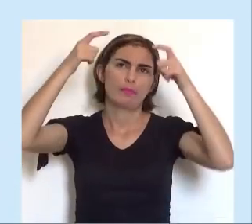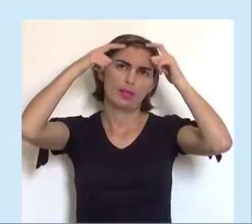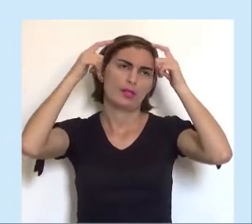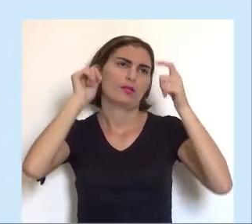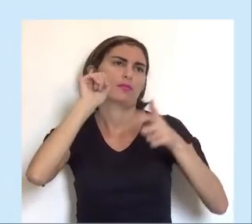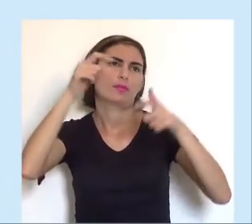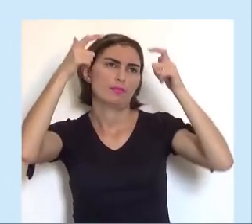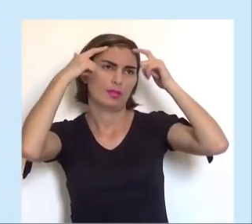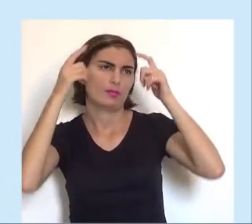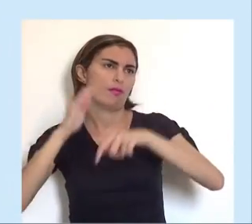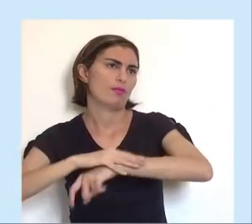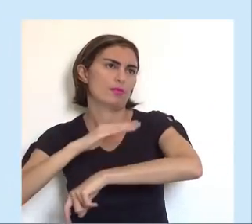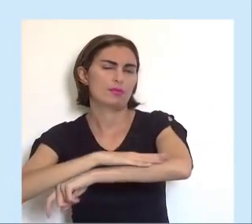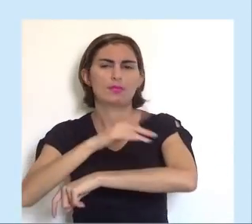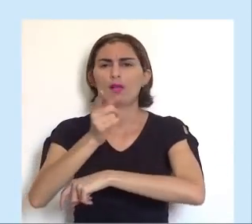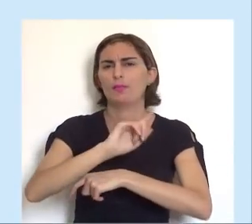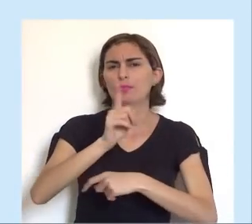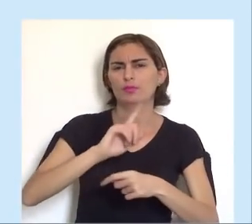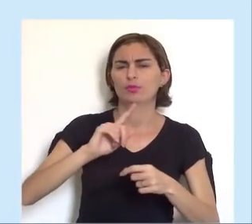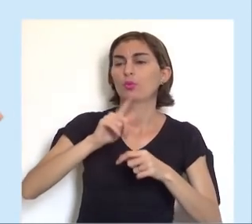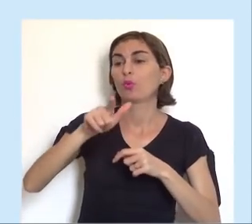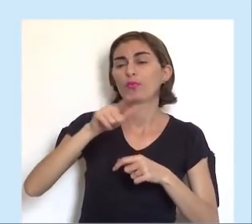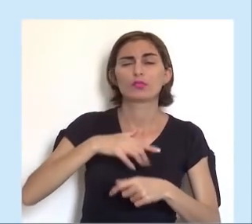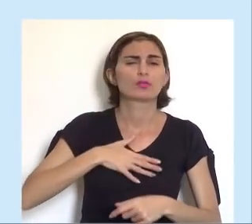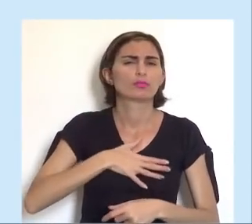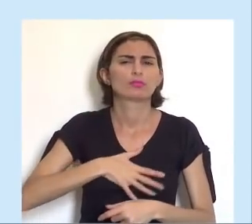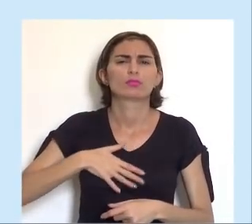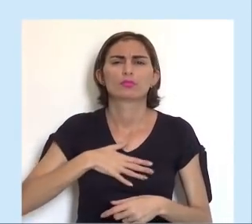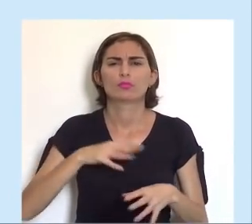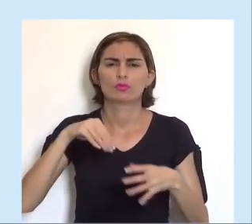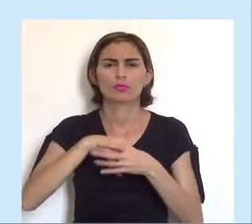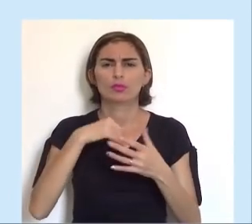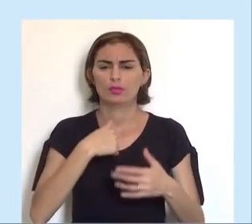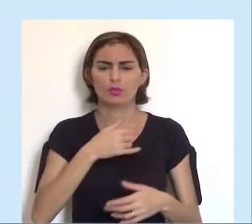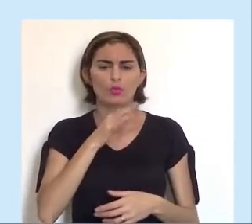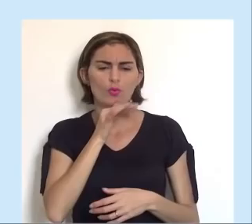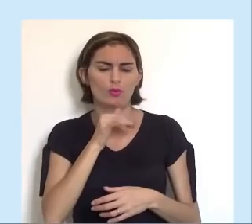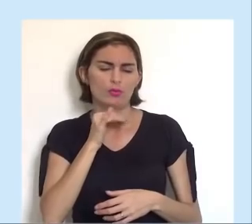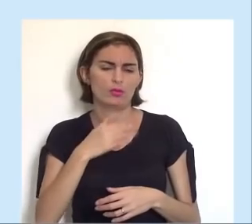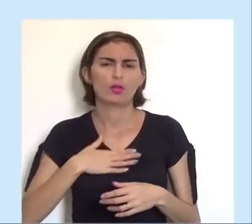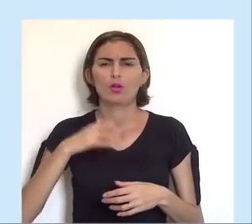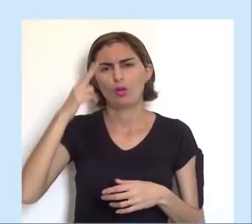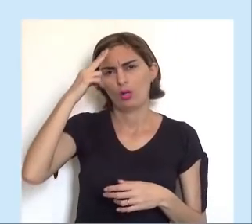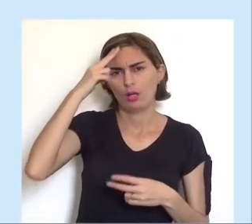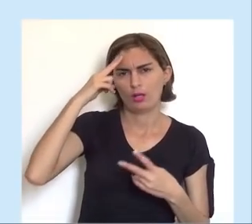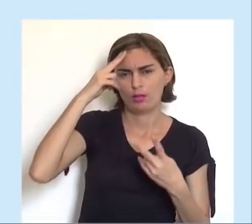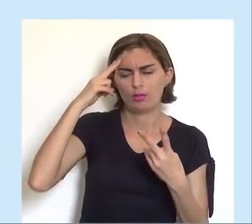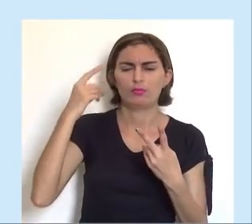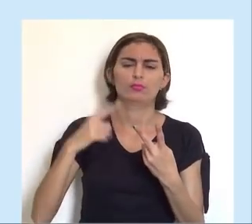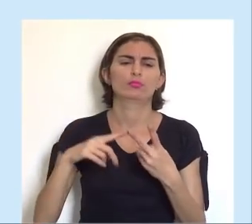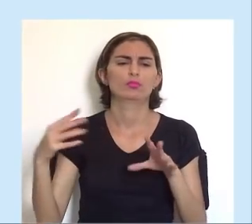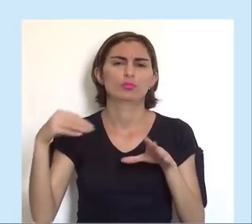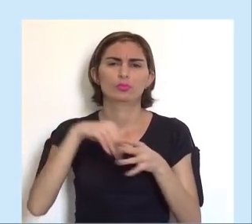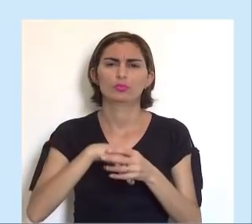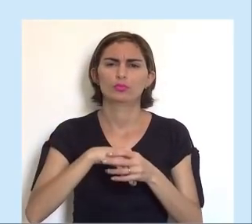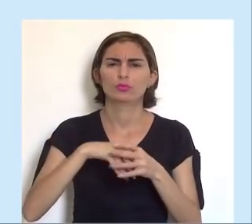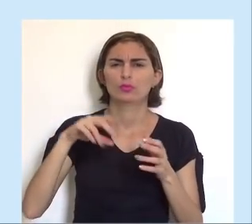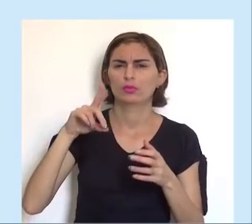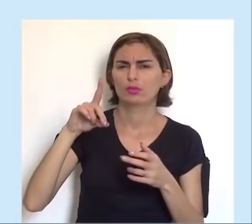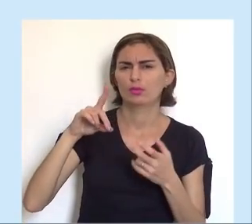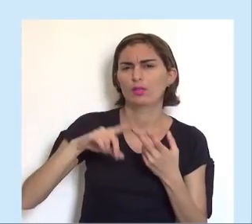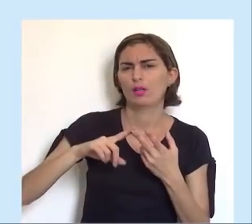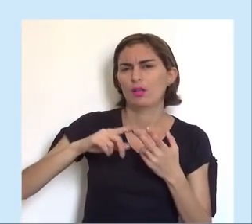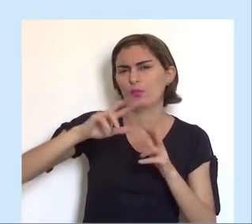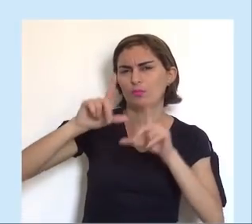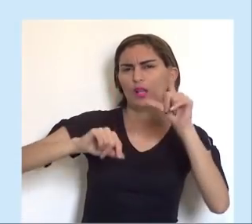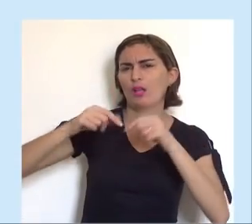e um sapo. Não, coloque aquele personagem que você gosta. Eu, por exemplo, coloquei no meu Harry Potter, eu coloquei o Darth Vader,